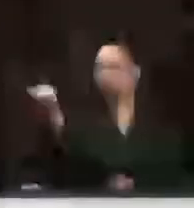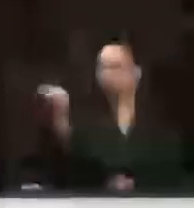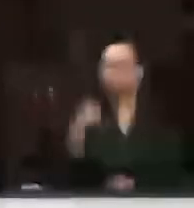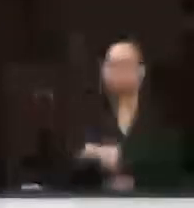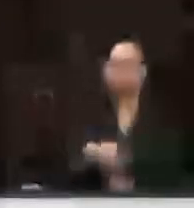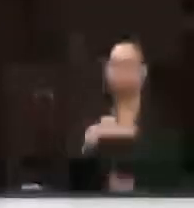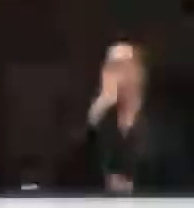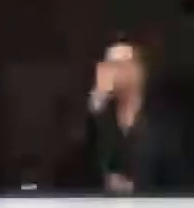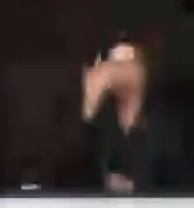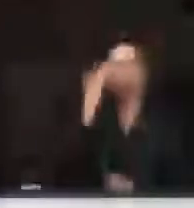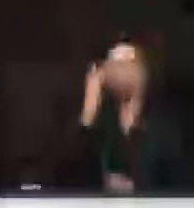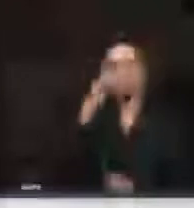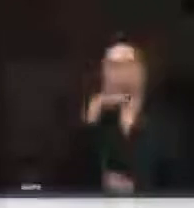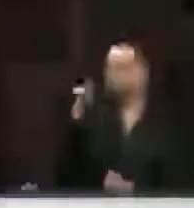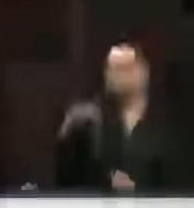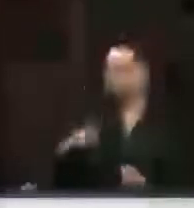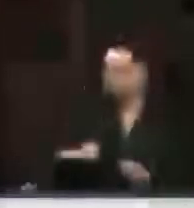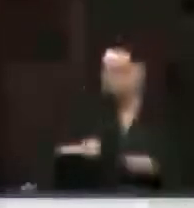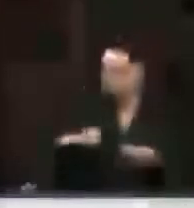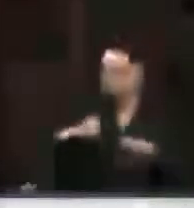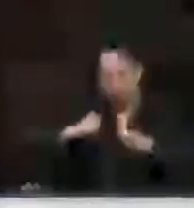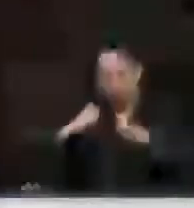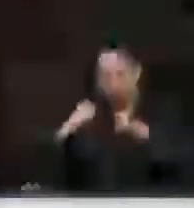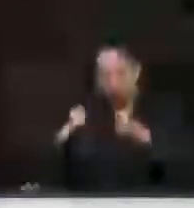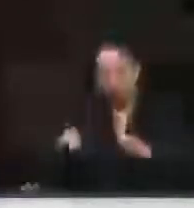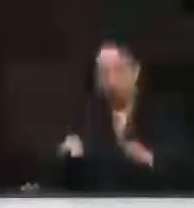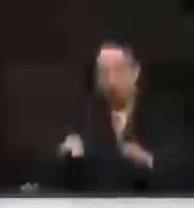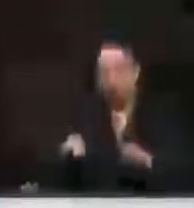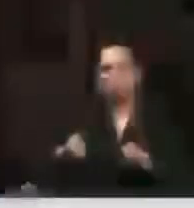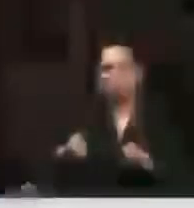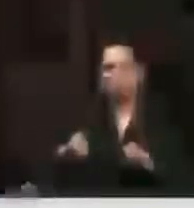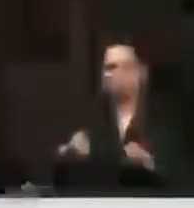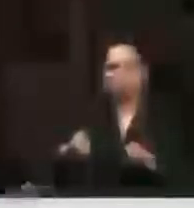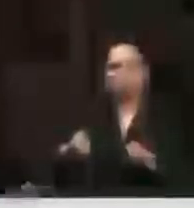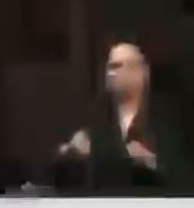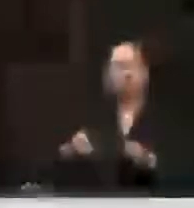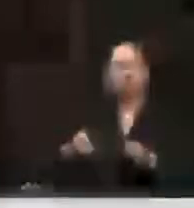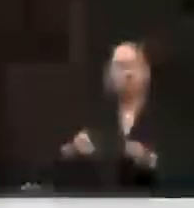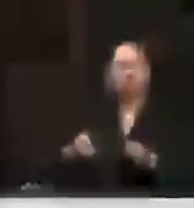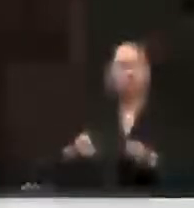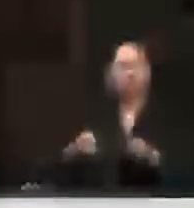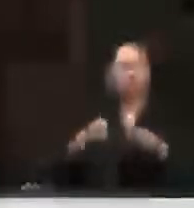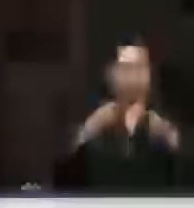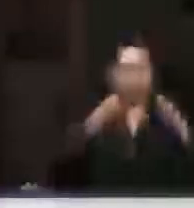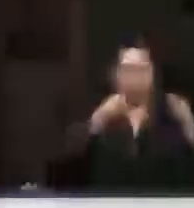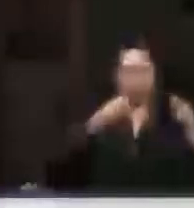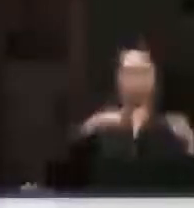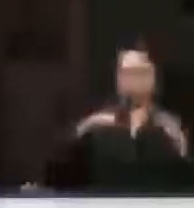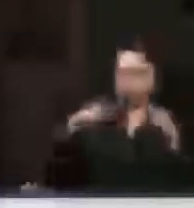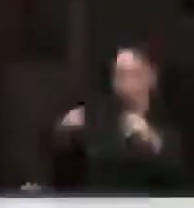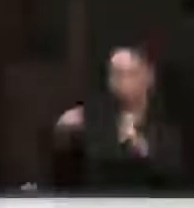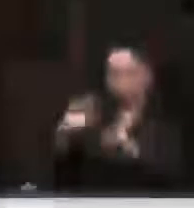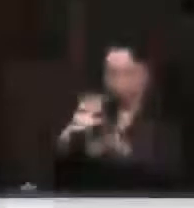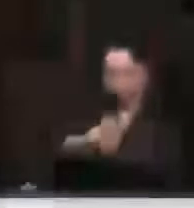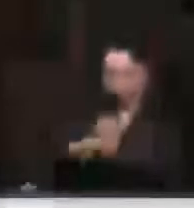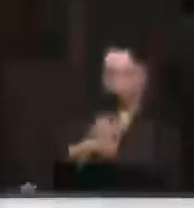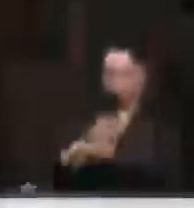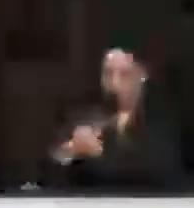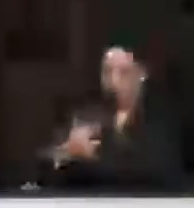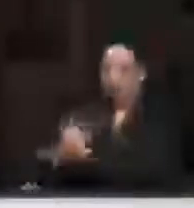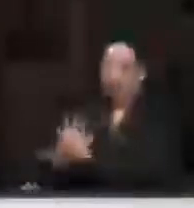como grandes lutadores contra a discriminação